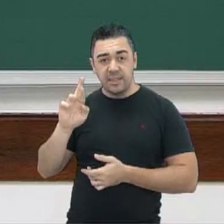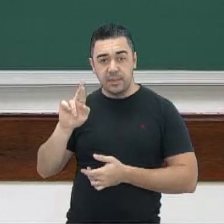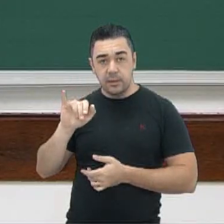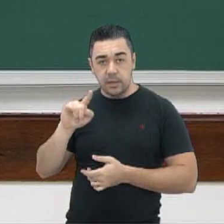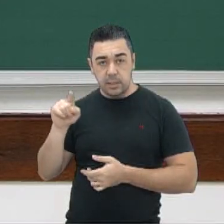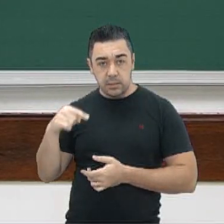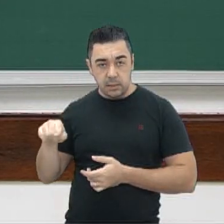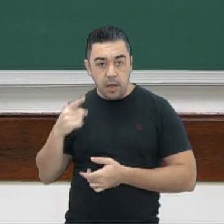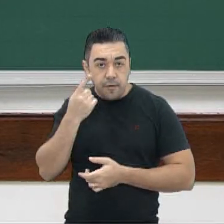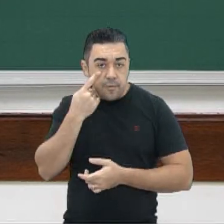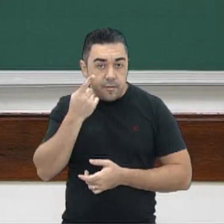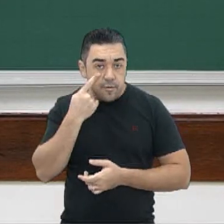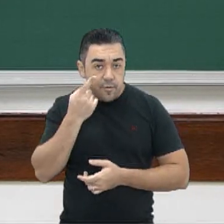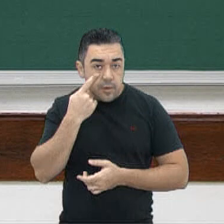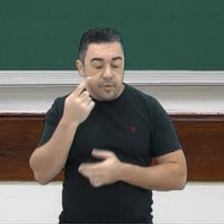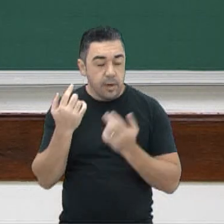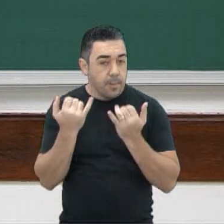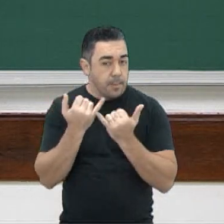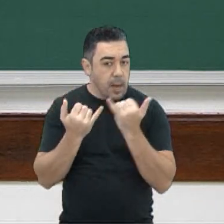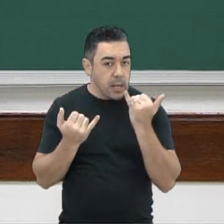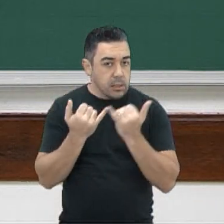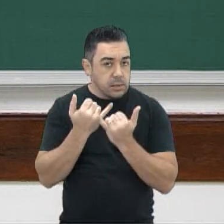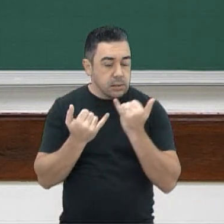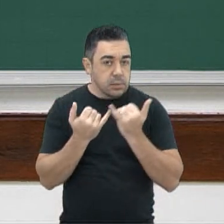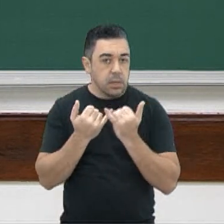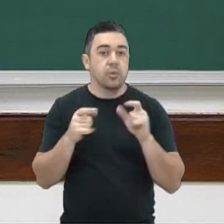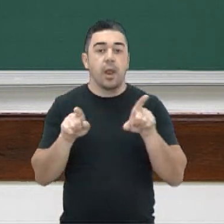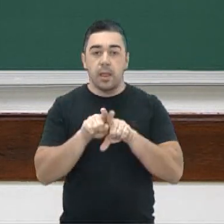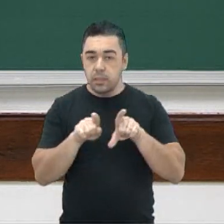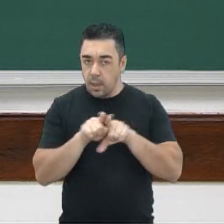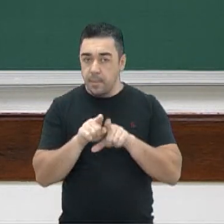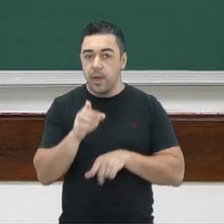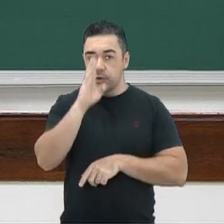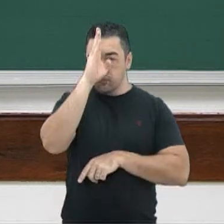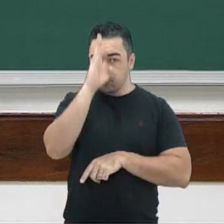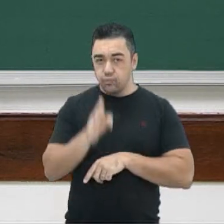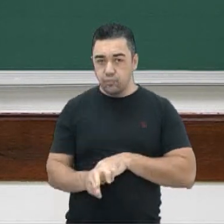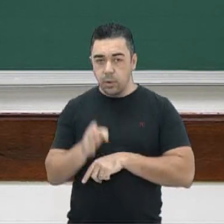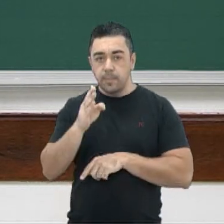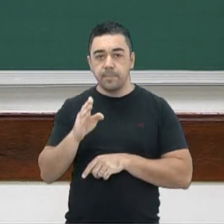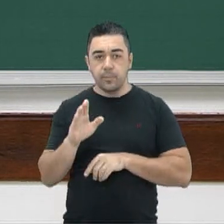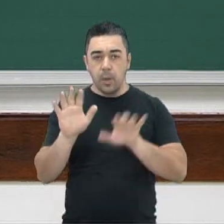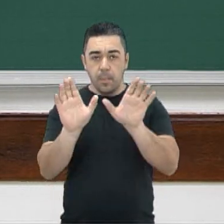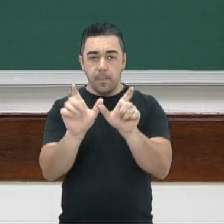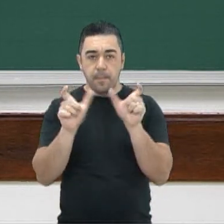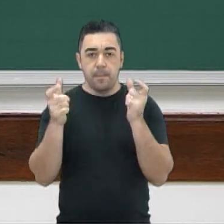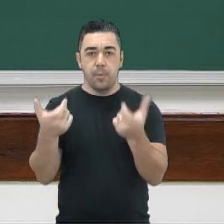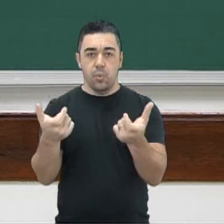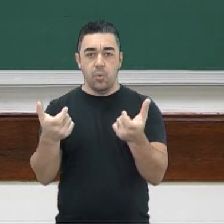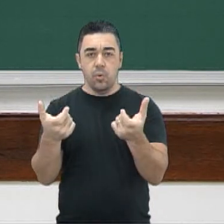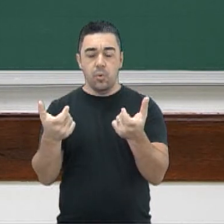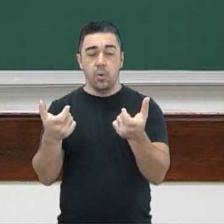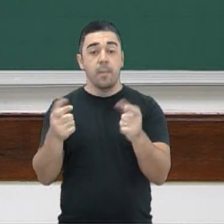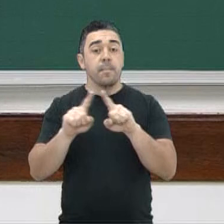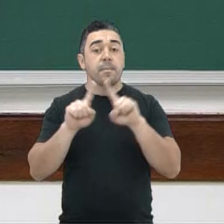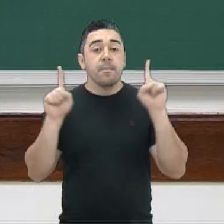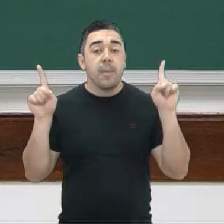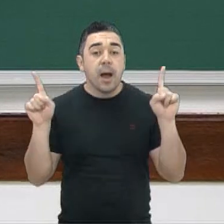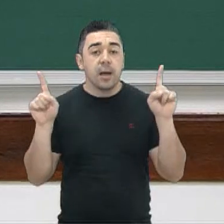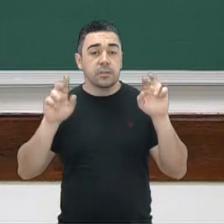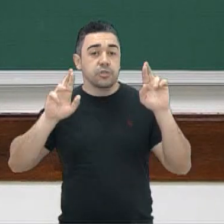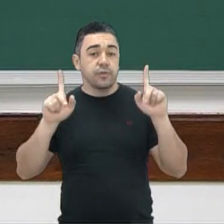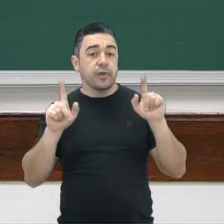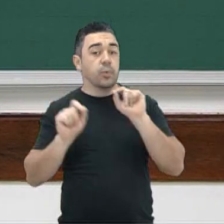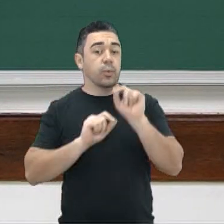a mediatriz como a bissetriz, ela também vai dividir, vai sair do vértice, porém existe uma diferença